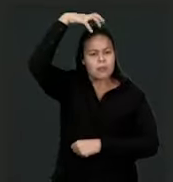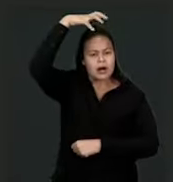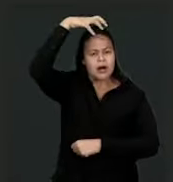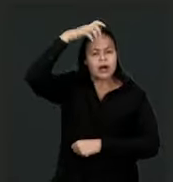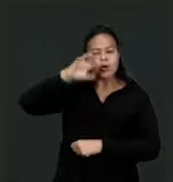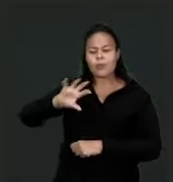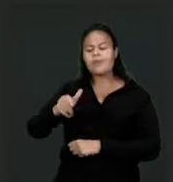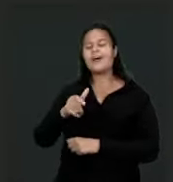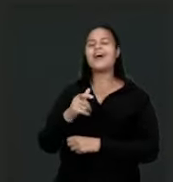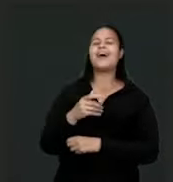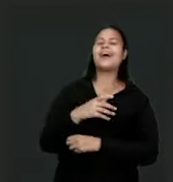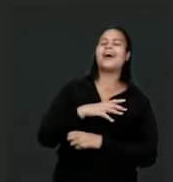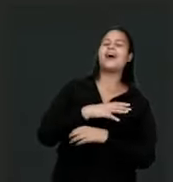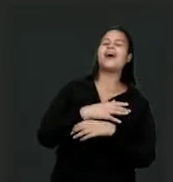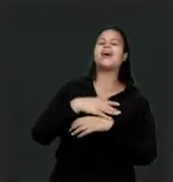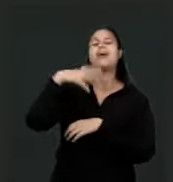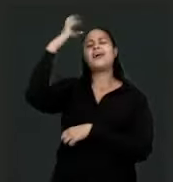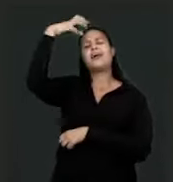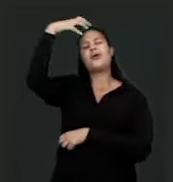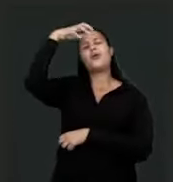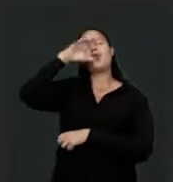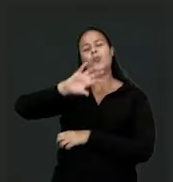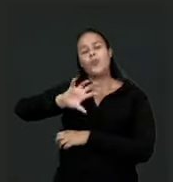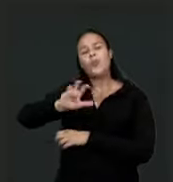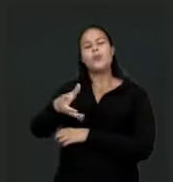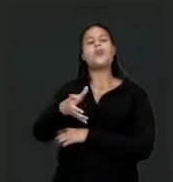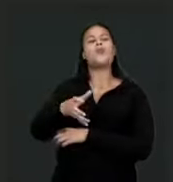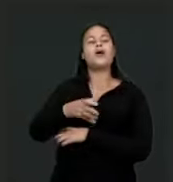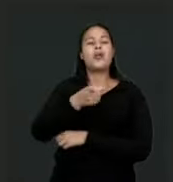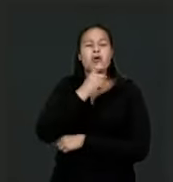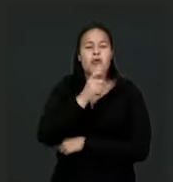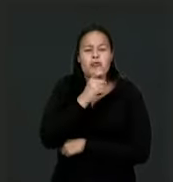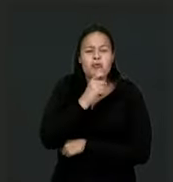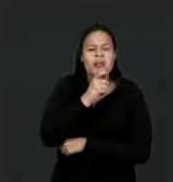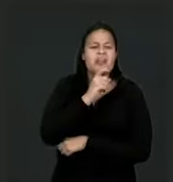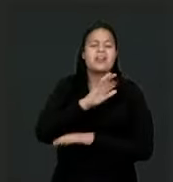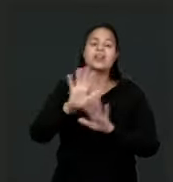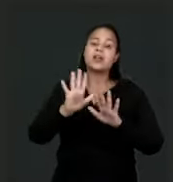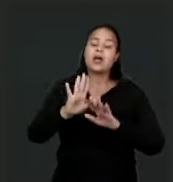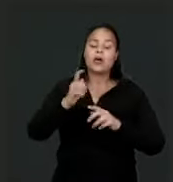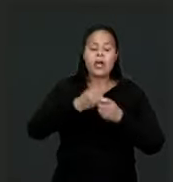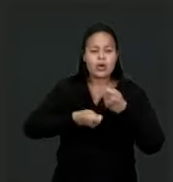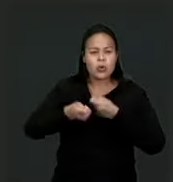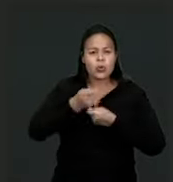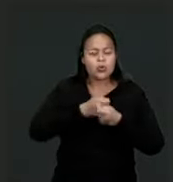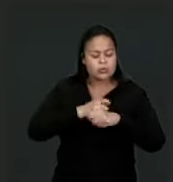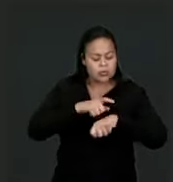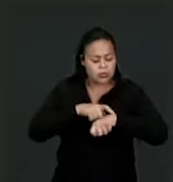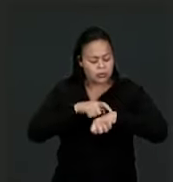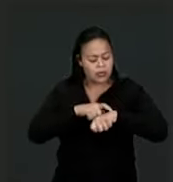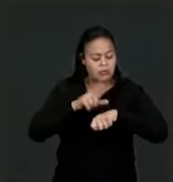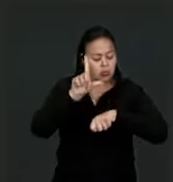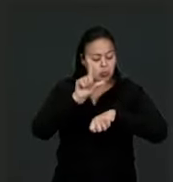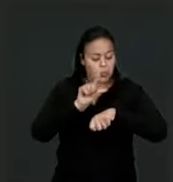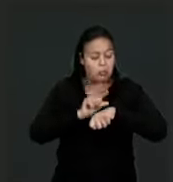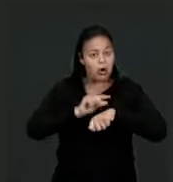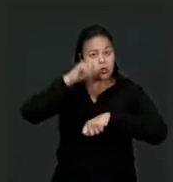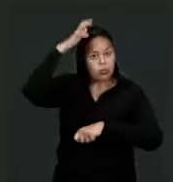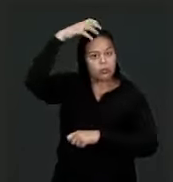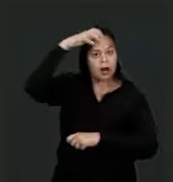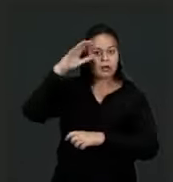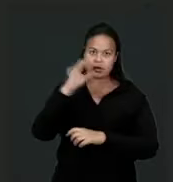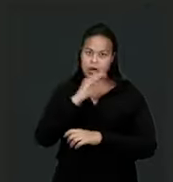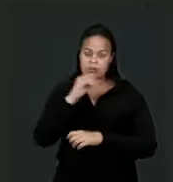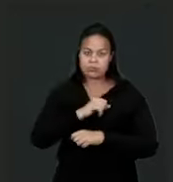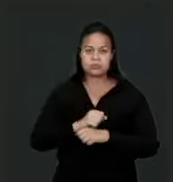ligue na potência mais alta, não ligue no inverno, economize o seu tempo de banho. Tire os